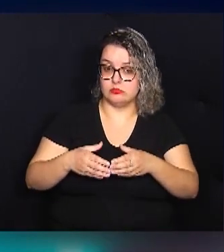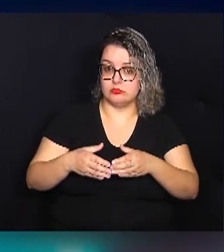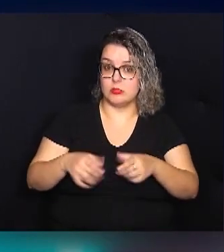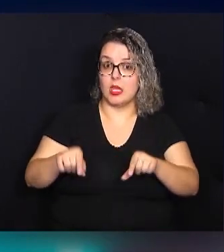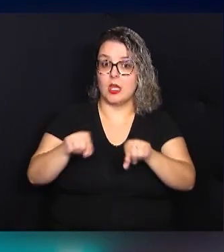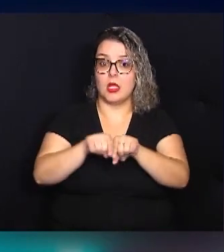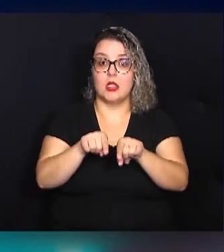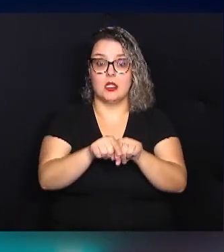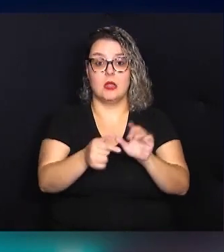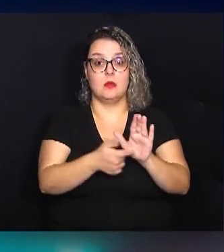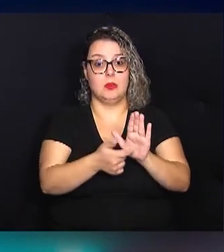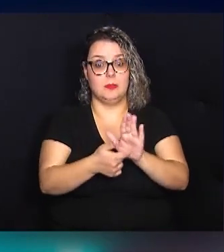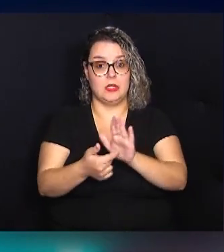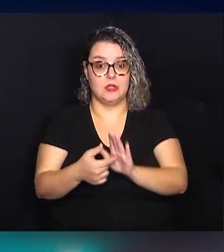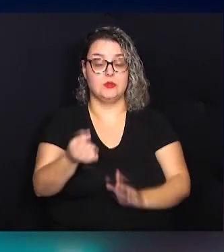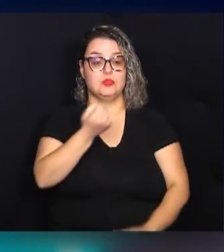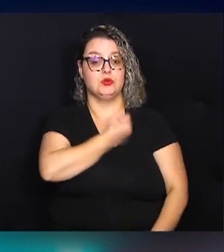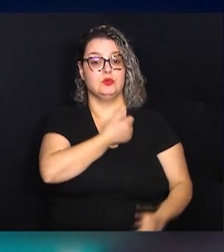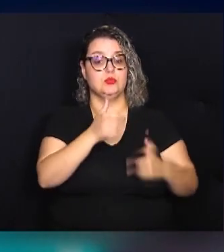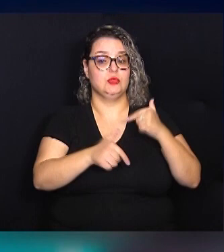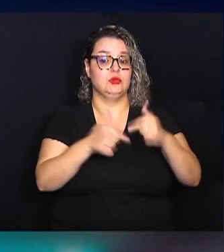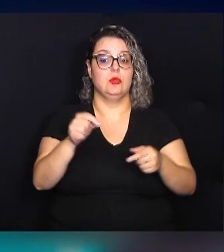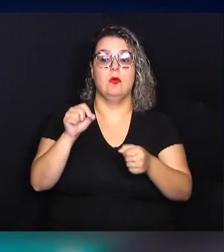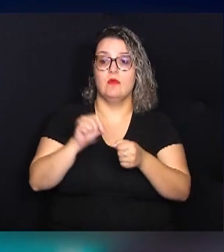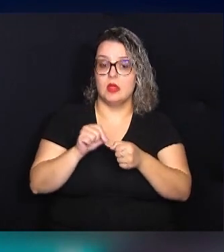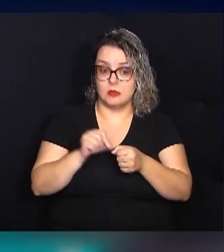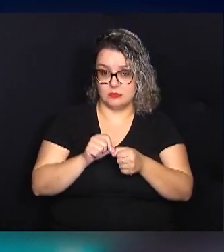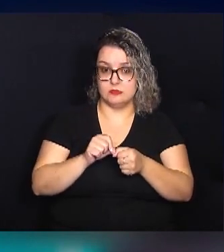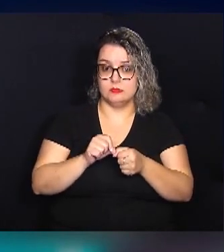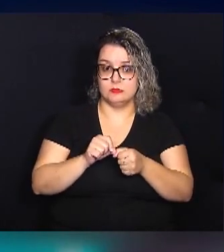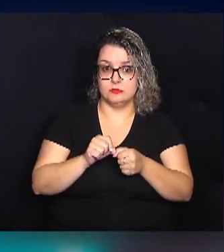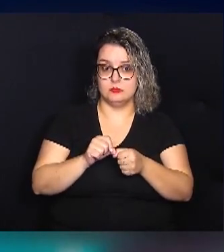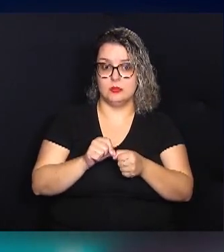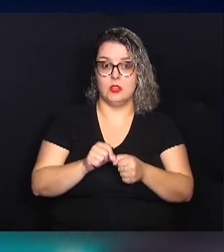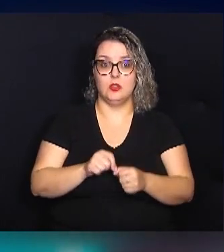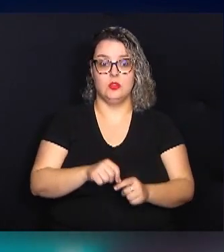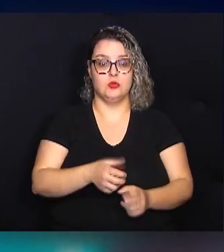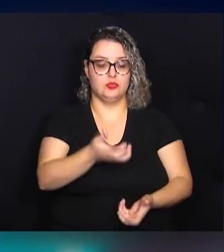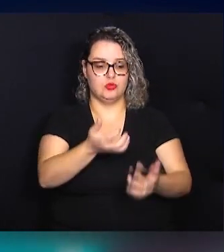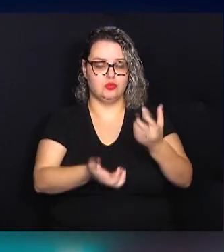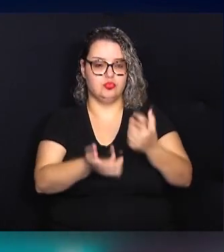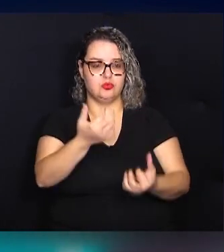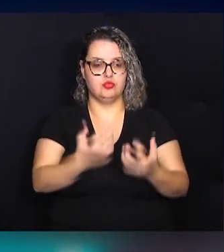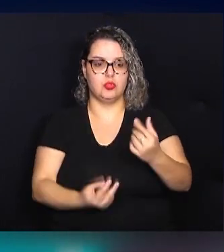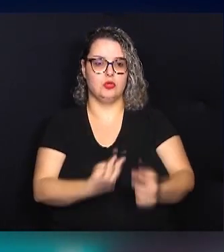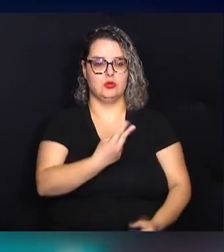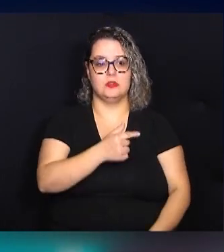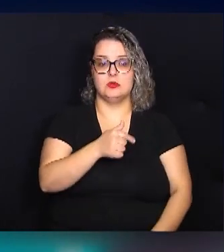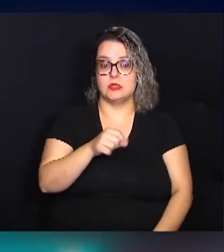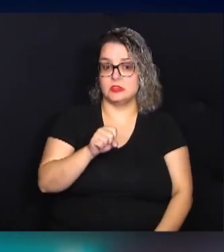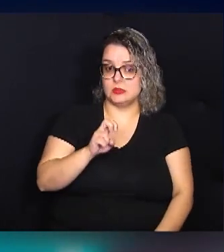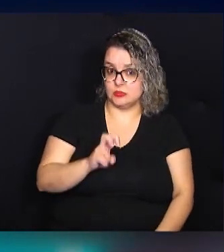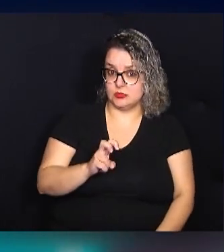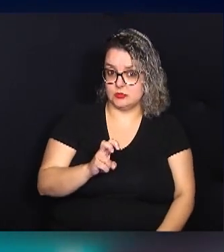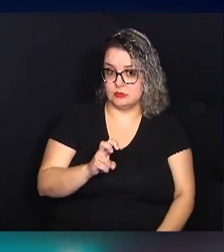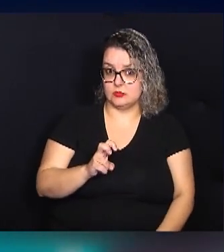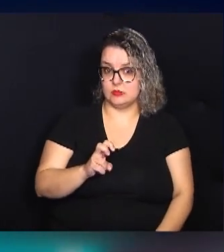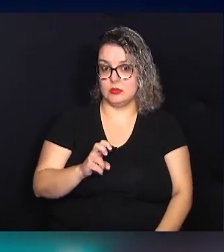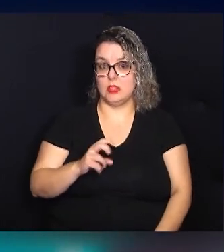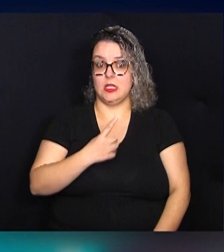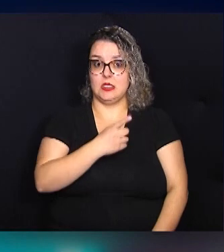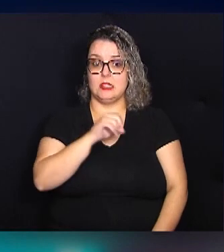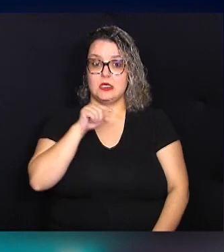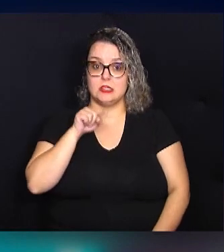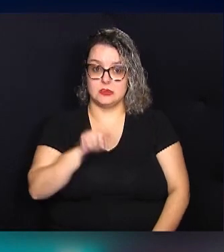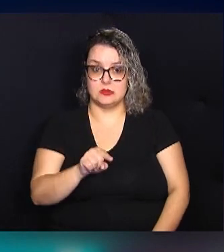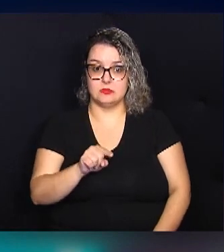também mostrou números do trabalho realizado. Ocorrências de incêndio, 2.785, 10.000 ocorrências de